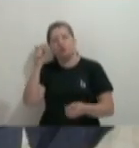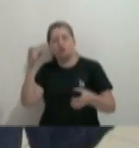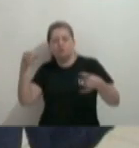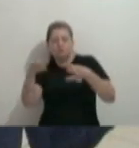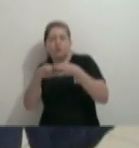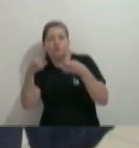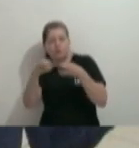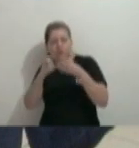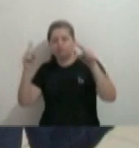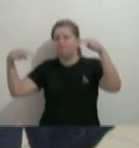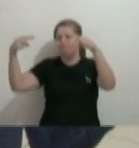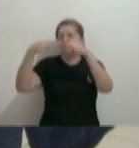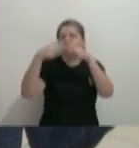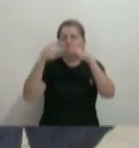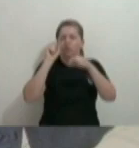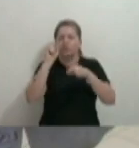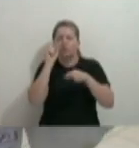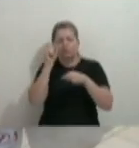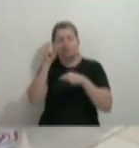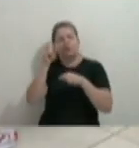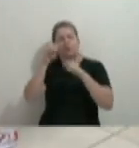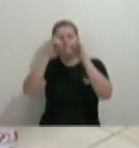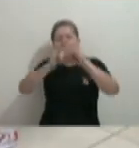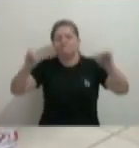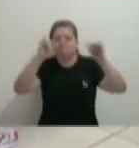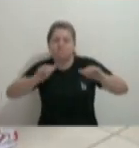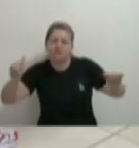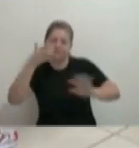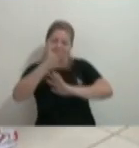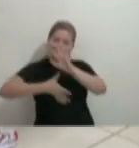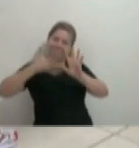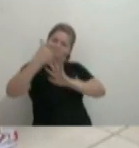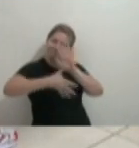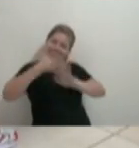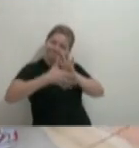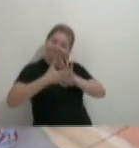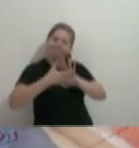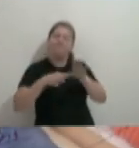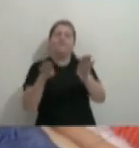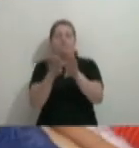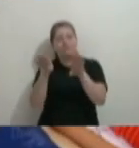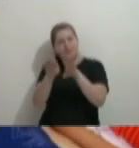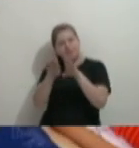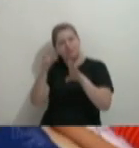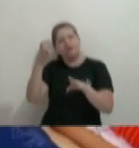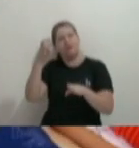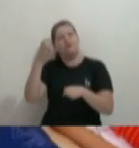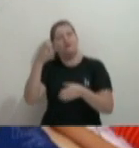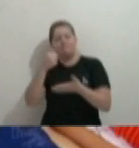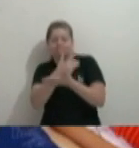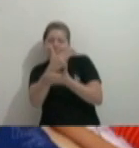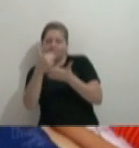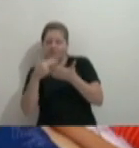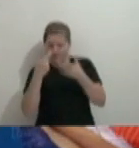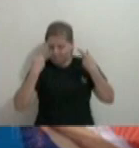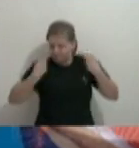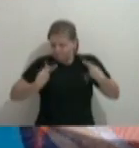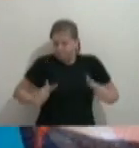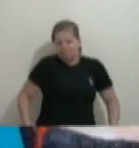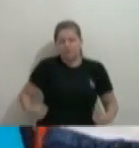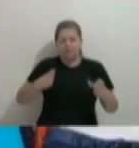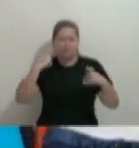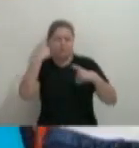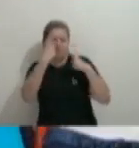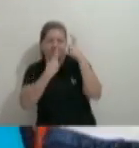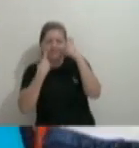objetivo de difundir, de falar sobre a língua brasileira de sinais. Além da arte, da expressão